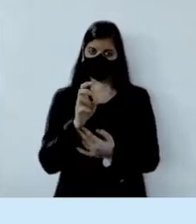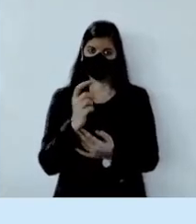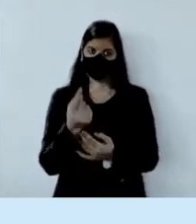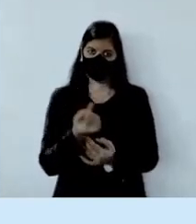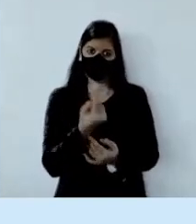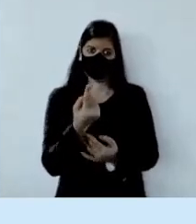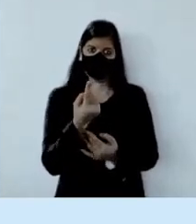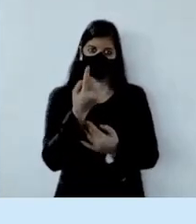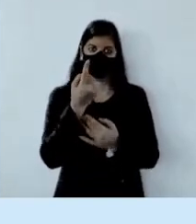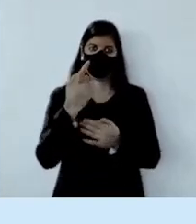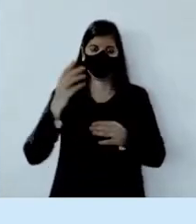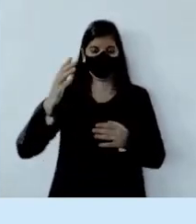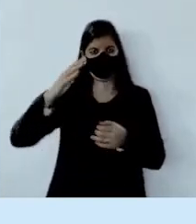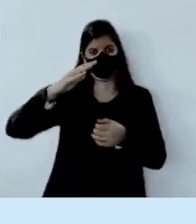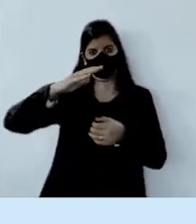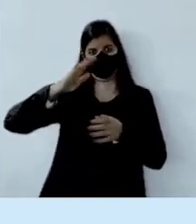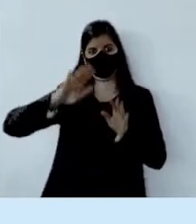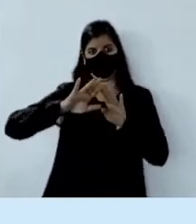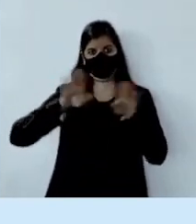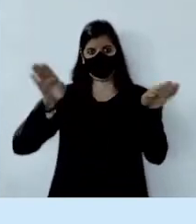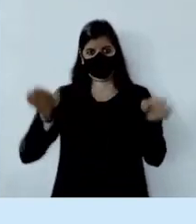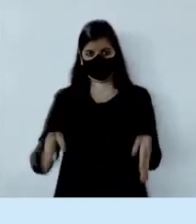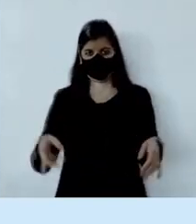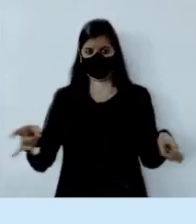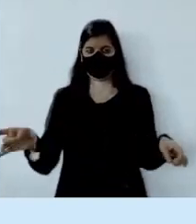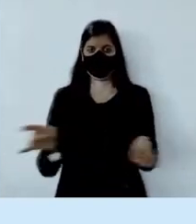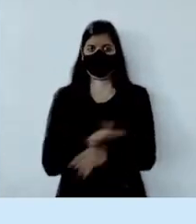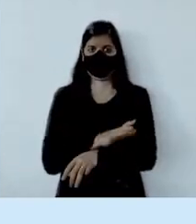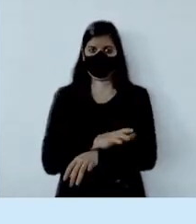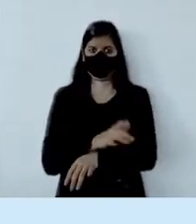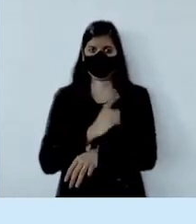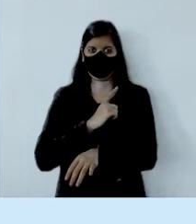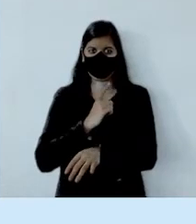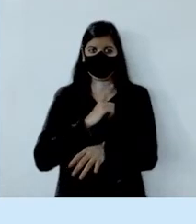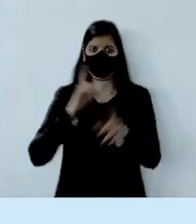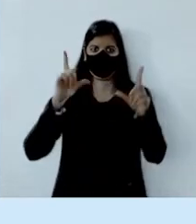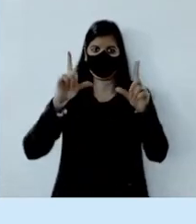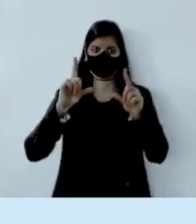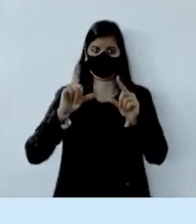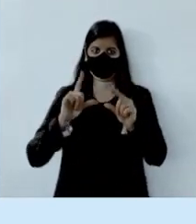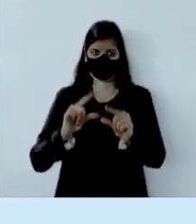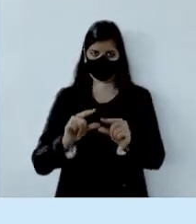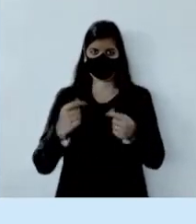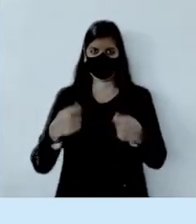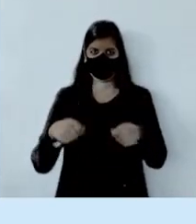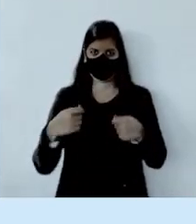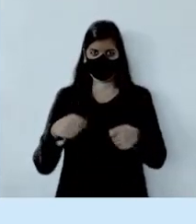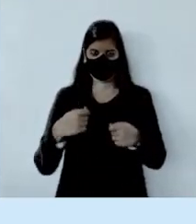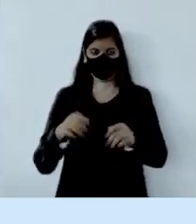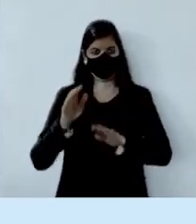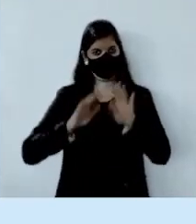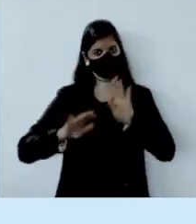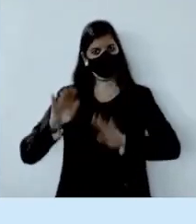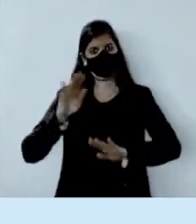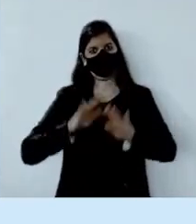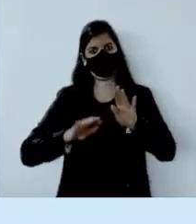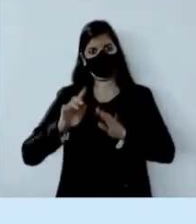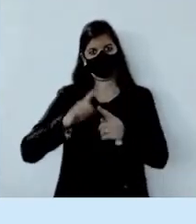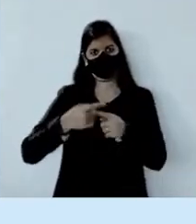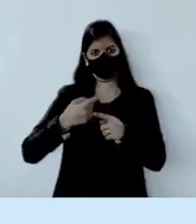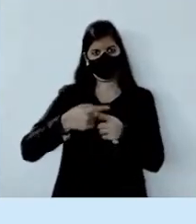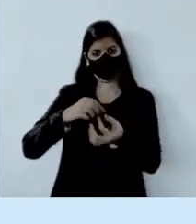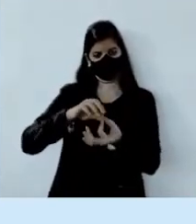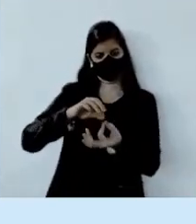base de uma mesa, depois de pronta, aqui vai ter uma pequena redução. Então, a gente precisa só ter esse cuidado, que essa altura